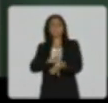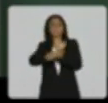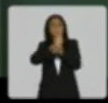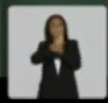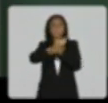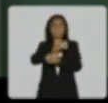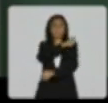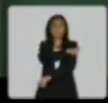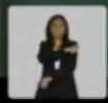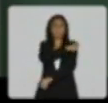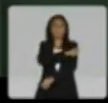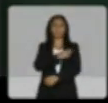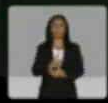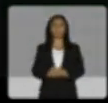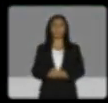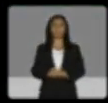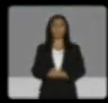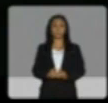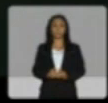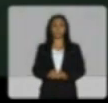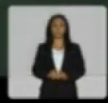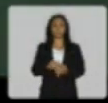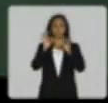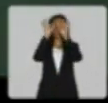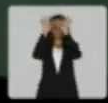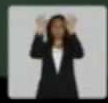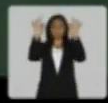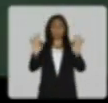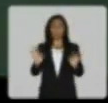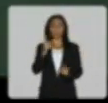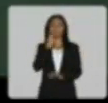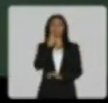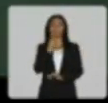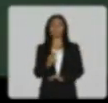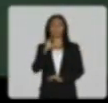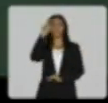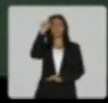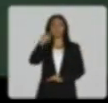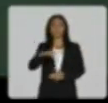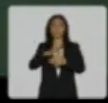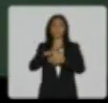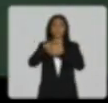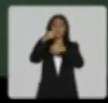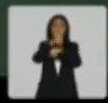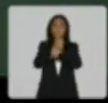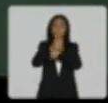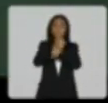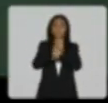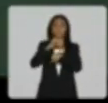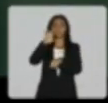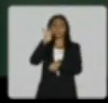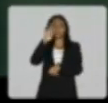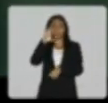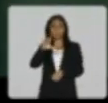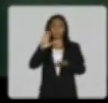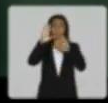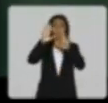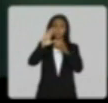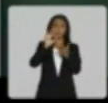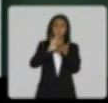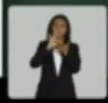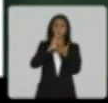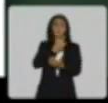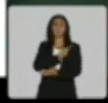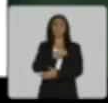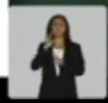e ladrões no rio de janeiro na propaganda vceu diz que é honesto e uma pessoa ética mas na vida real